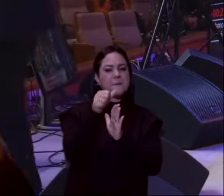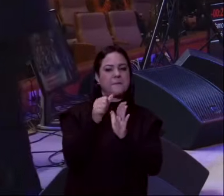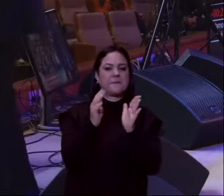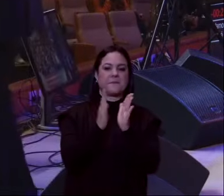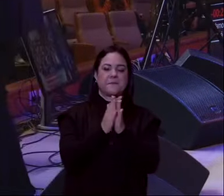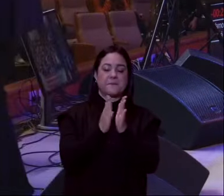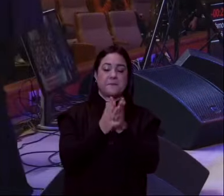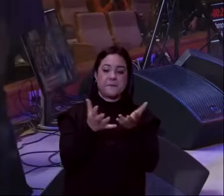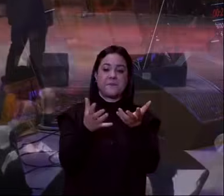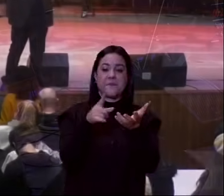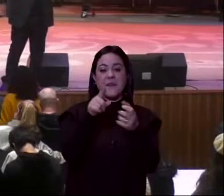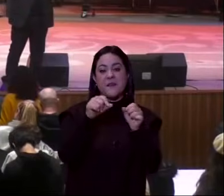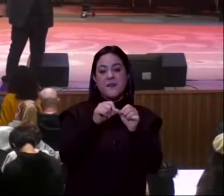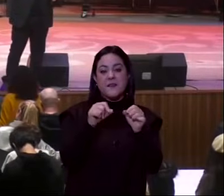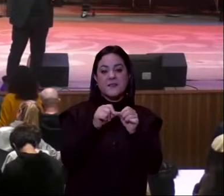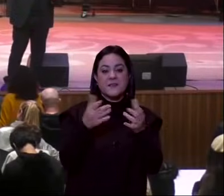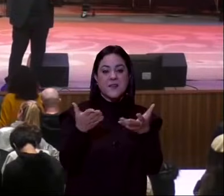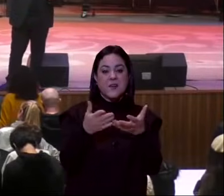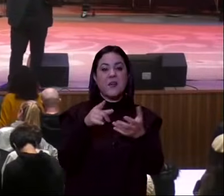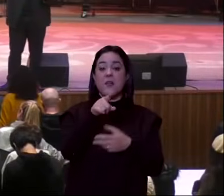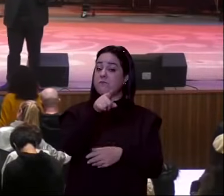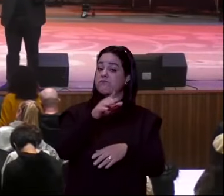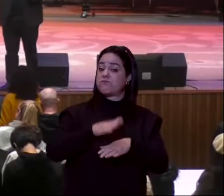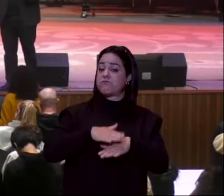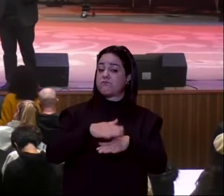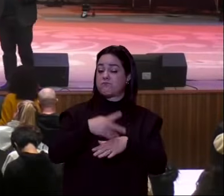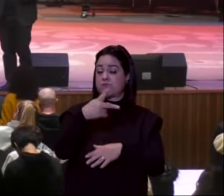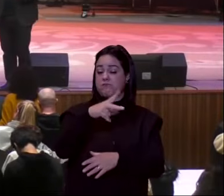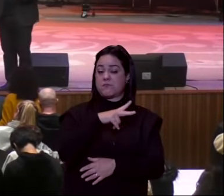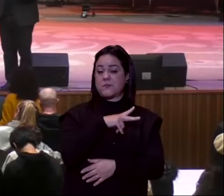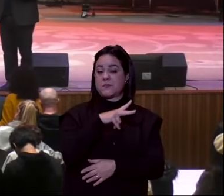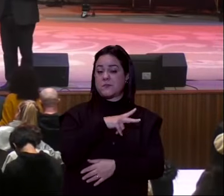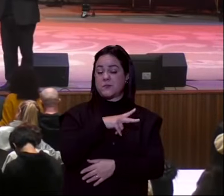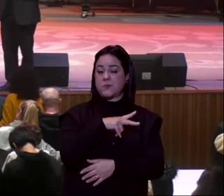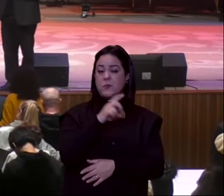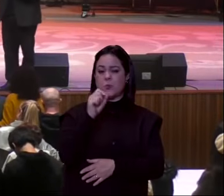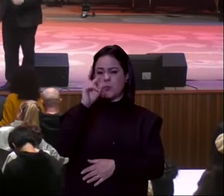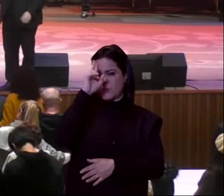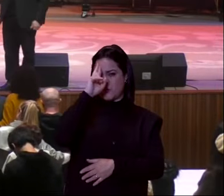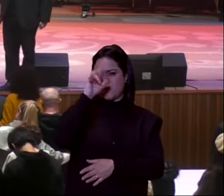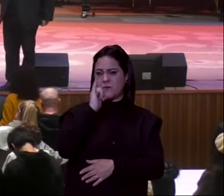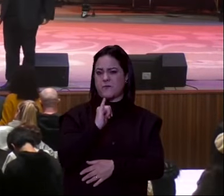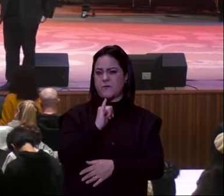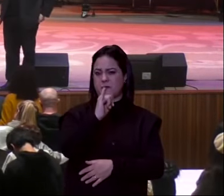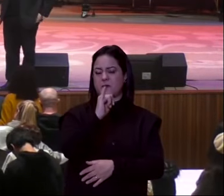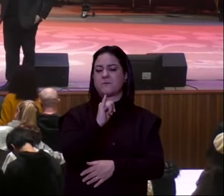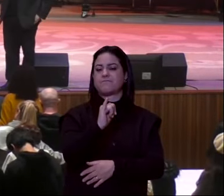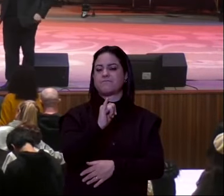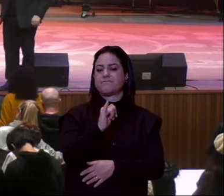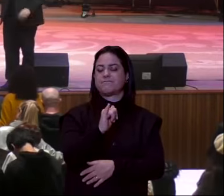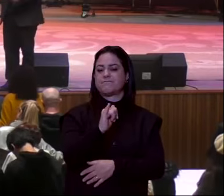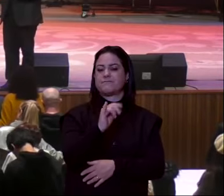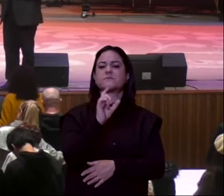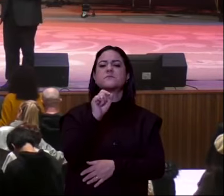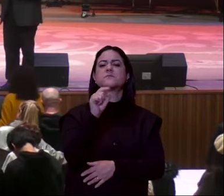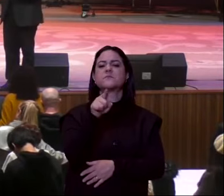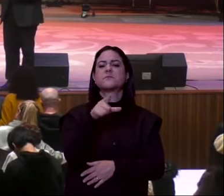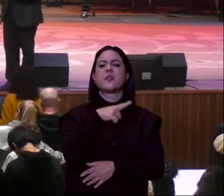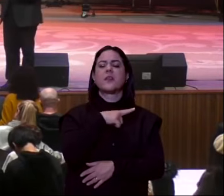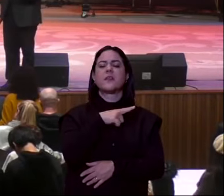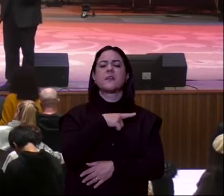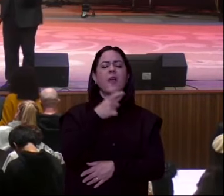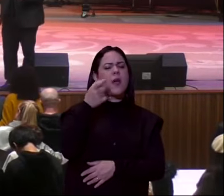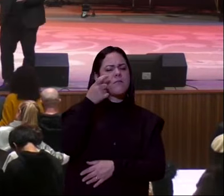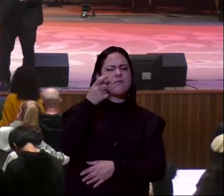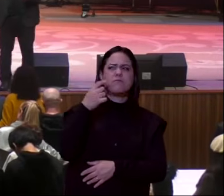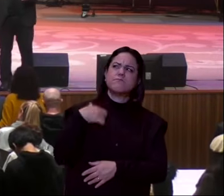a primeira oração que eu quero que você faça, é você que tem que fazer. que é que o Senhor tem falado com você? O que é que você tem